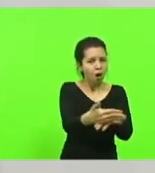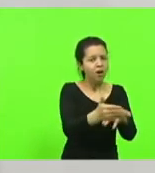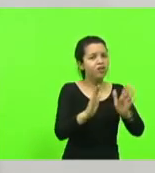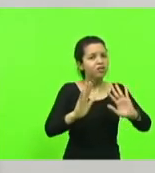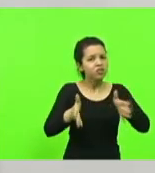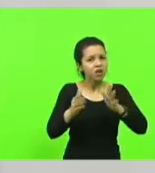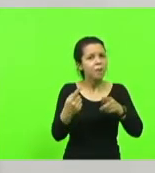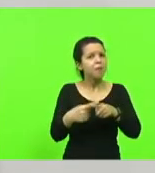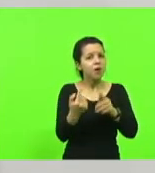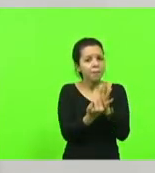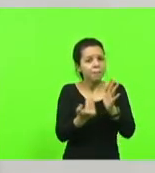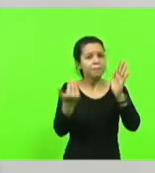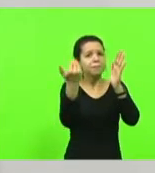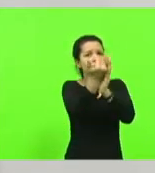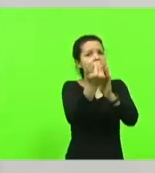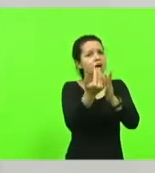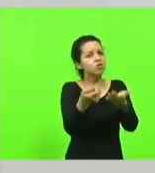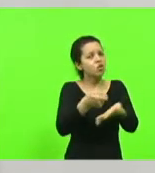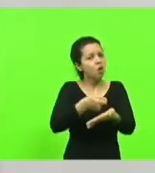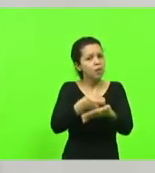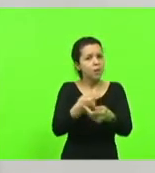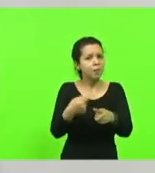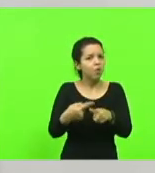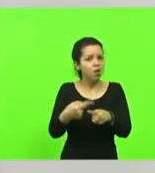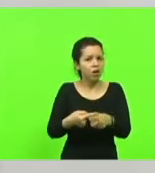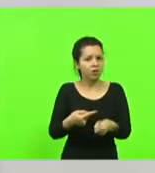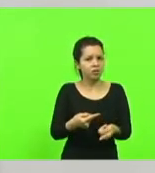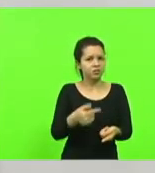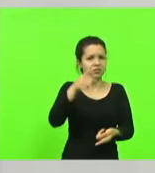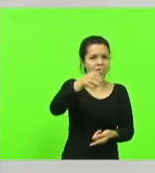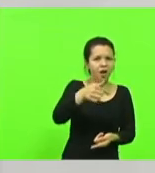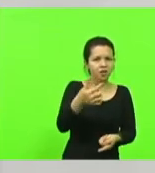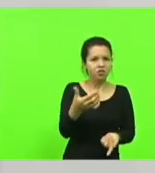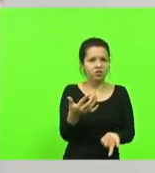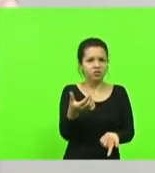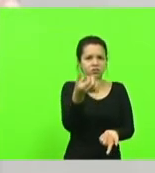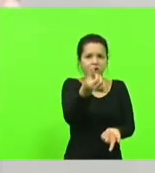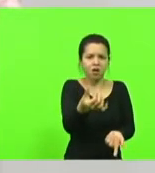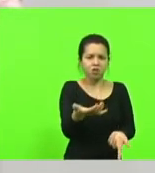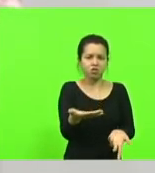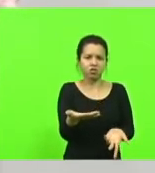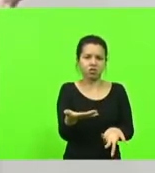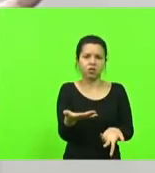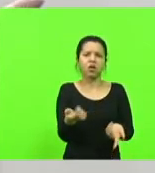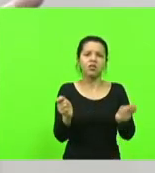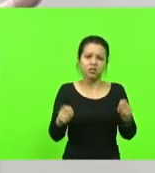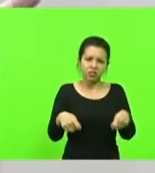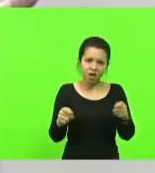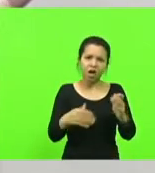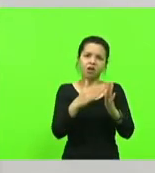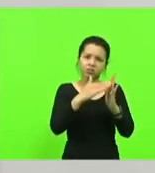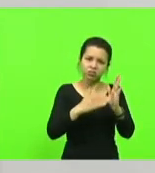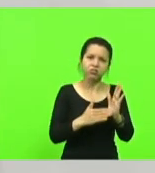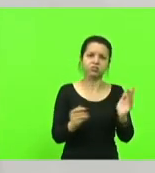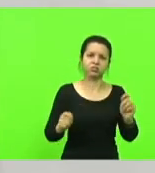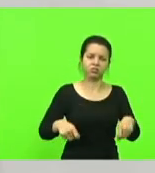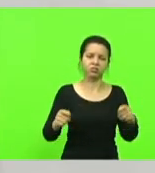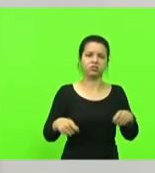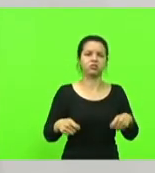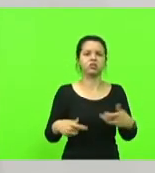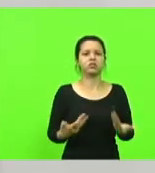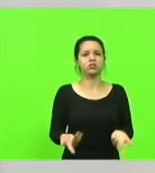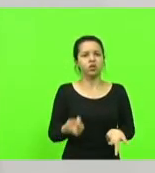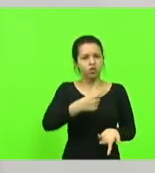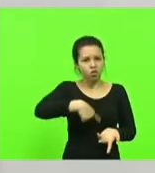precisa cobrar sobre 7? Sobre 6? Dá para se fazer esses gestos. E é isso que nós